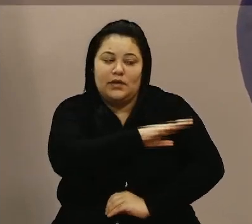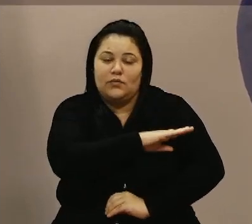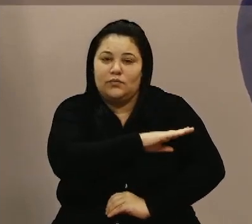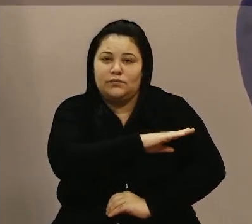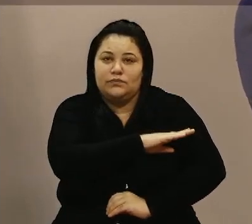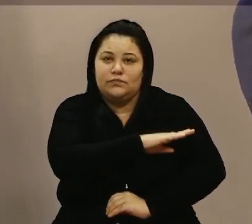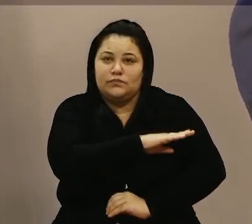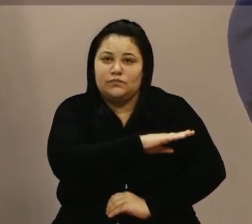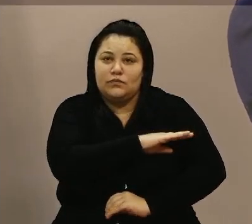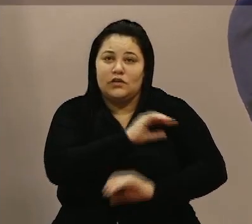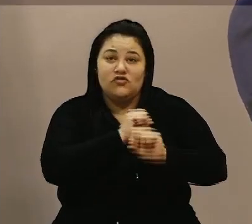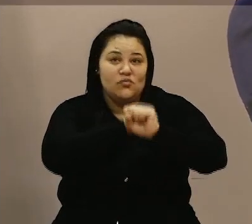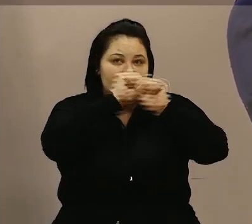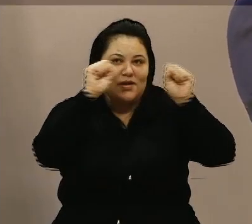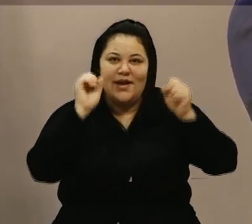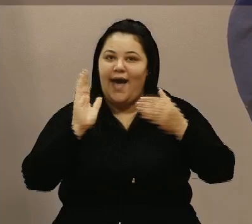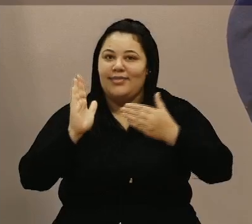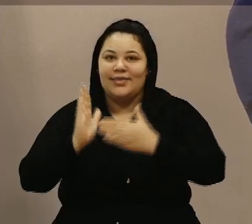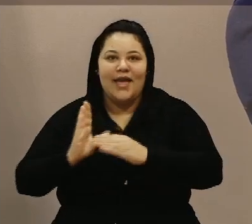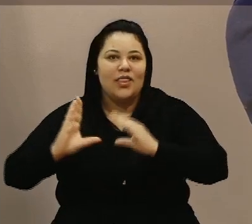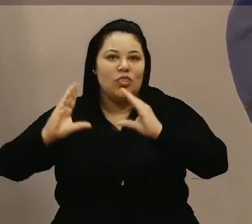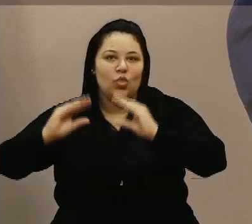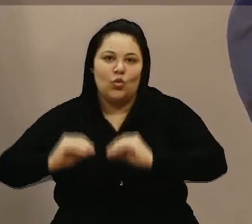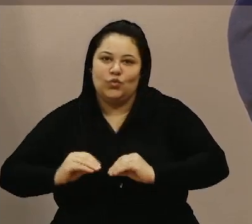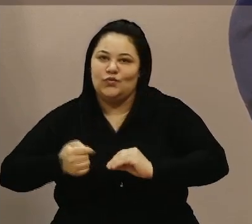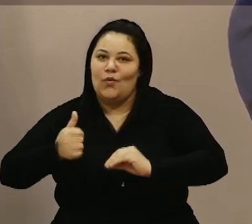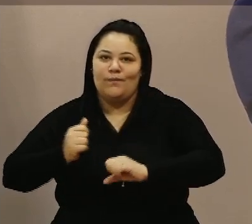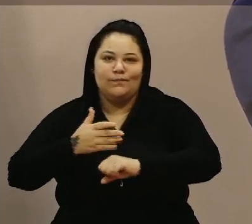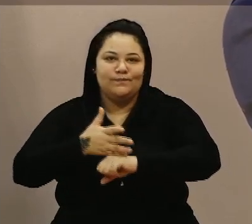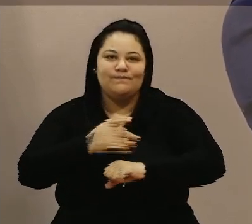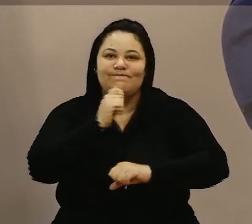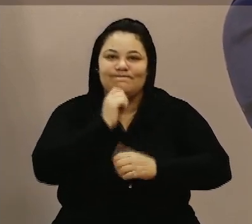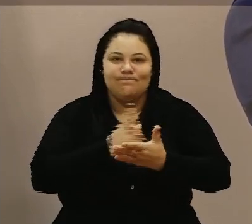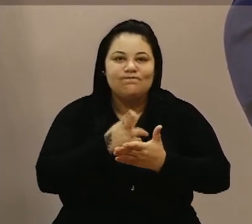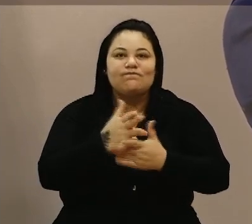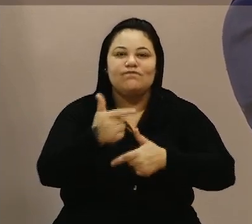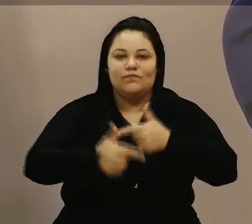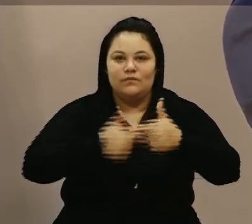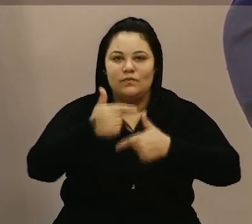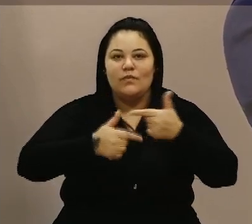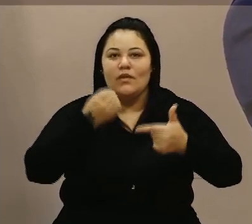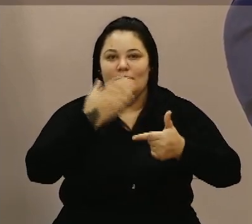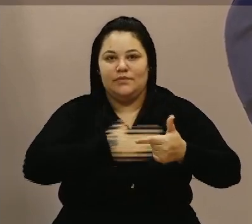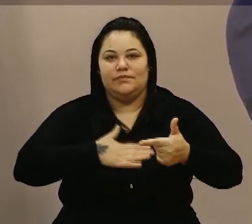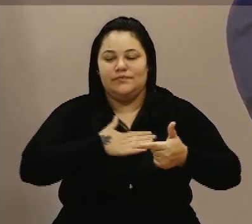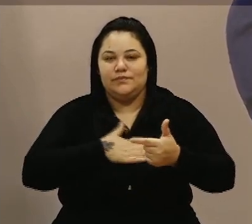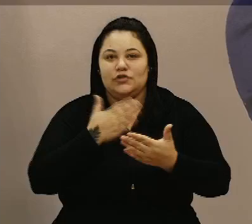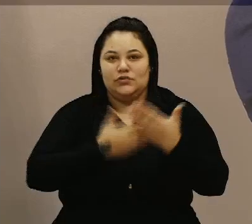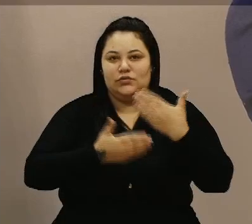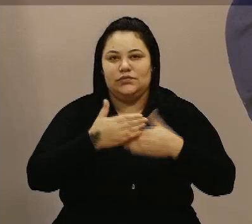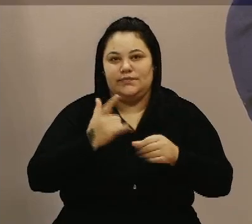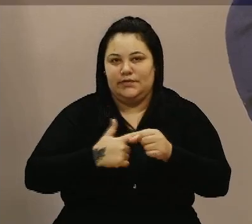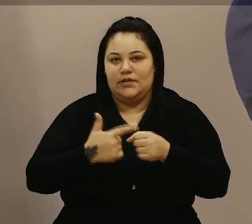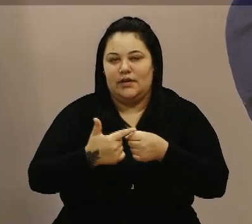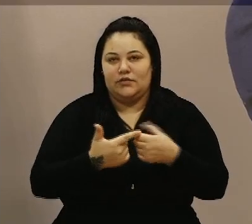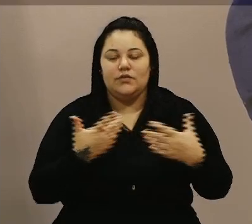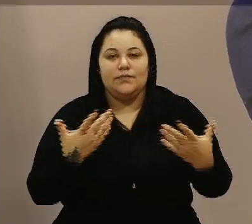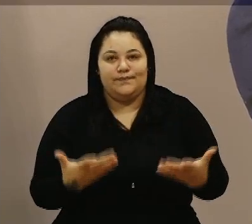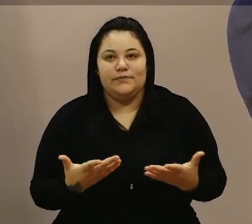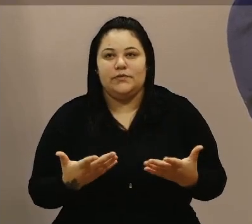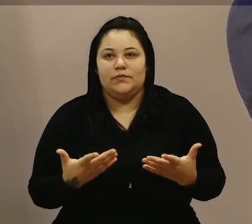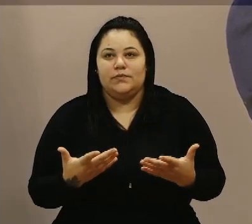desde cedo até o tardar da noite nós estamos aqui trabalhando pelo bem-estar da nossa cidade.